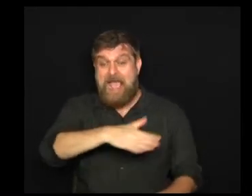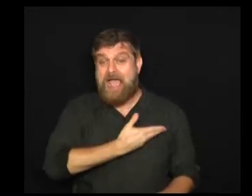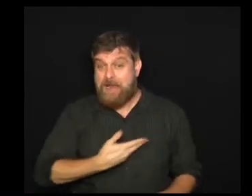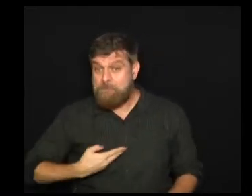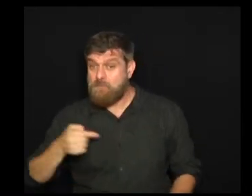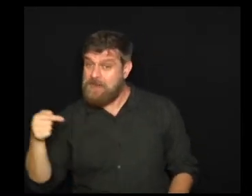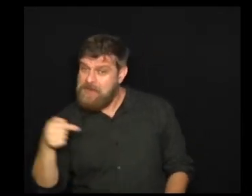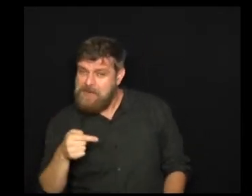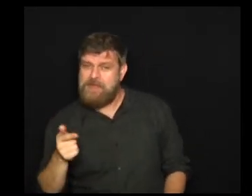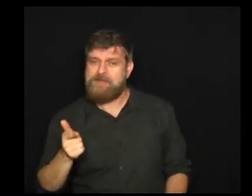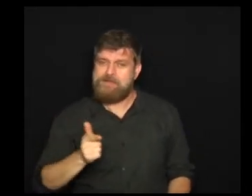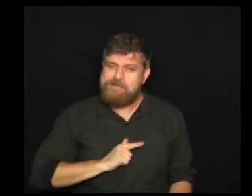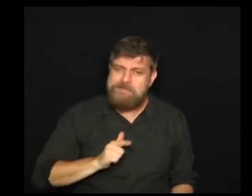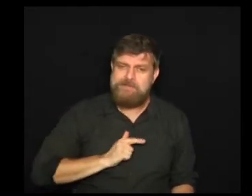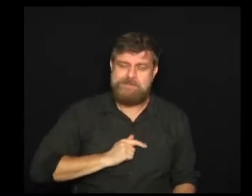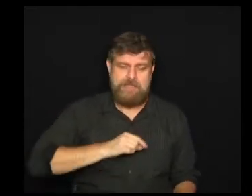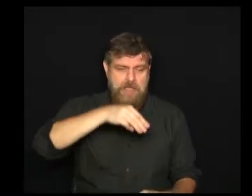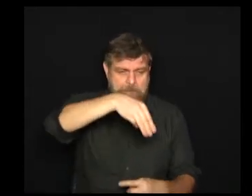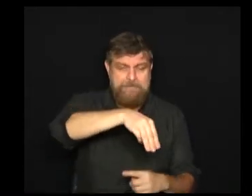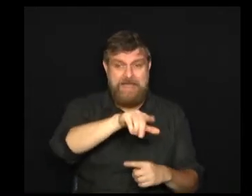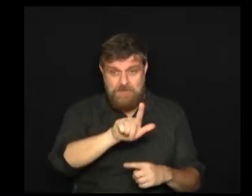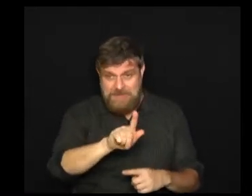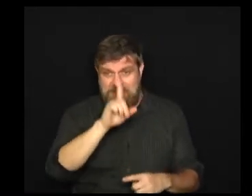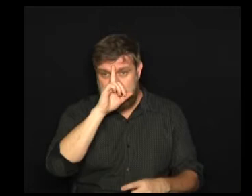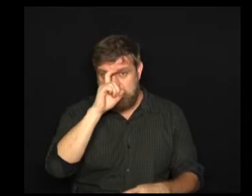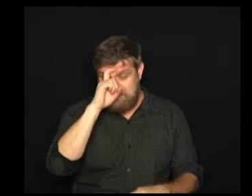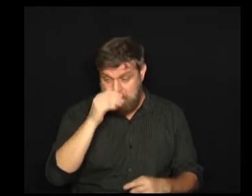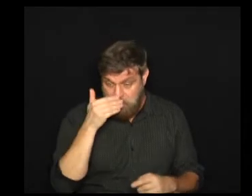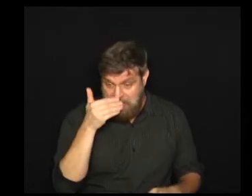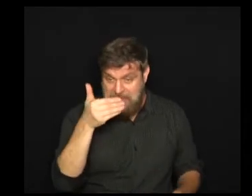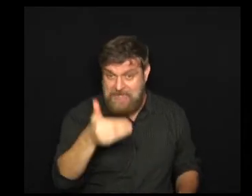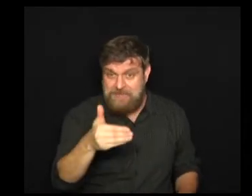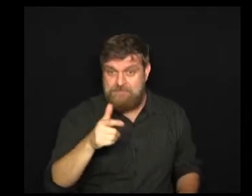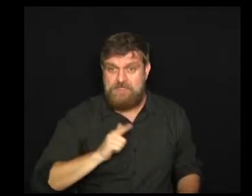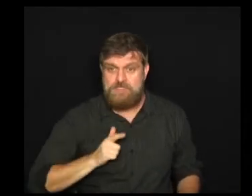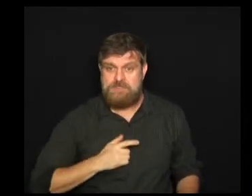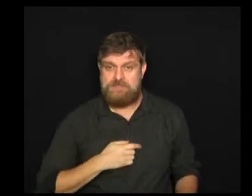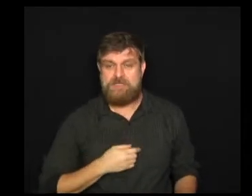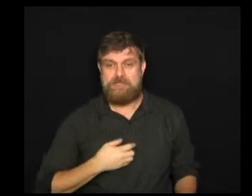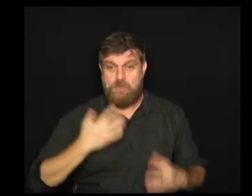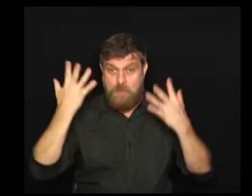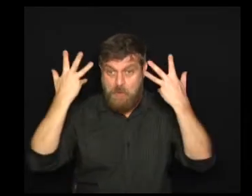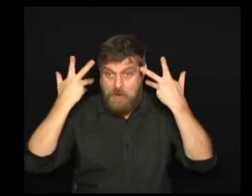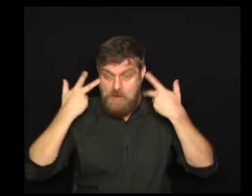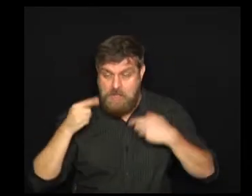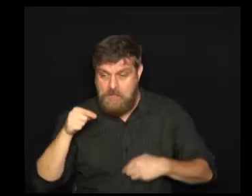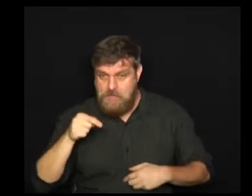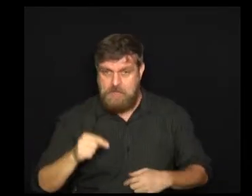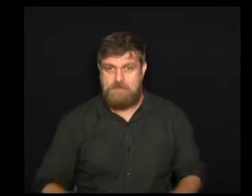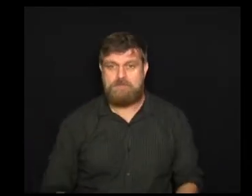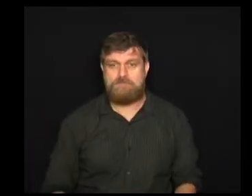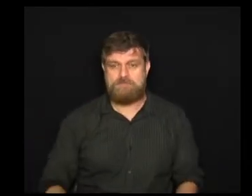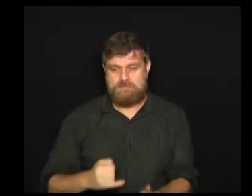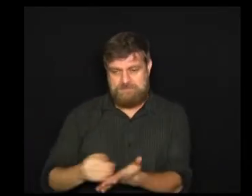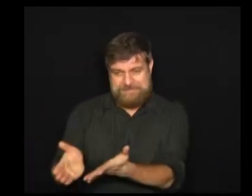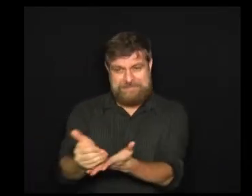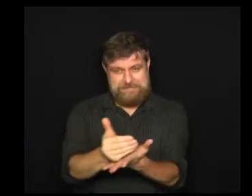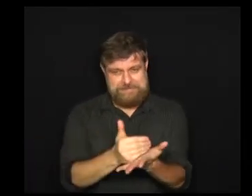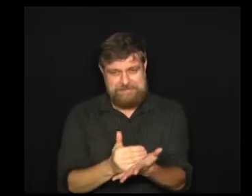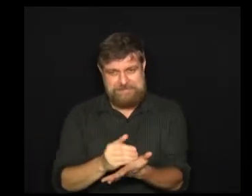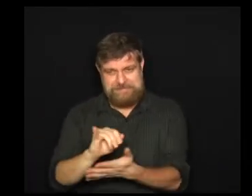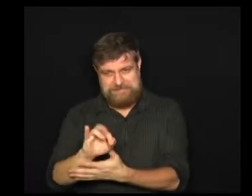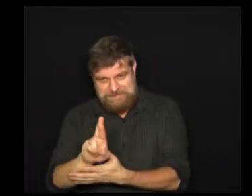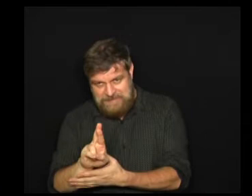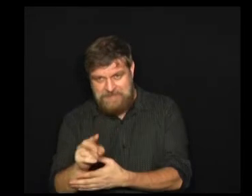tem o Mário Gatti, tem na frente a Receita Federal, tem um pouquinho mais